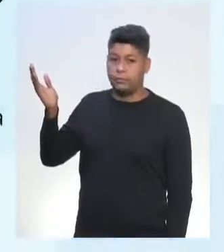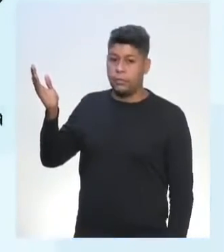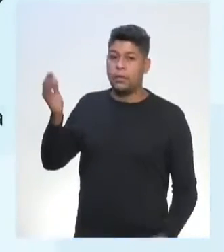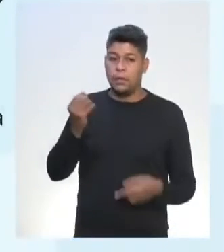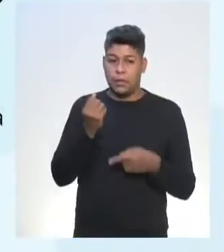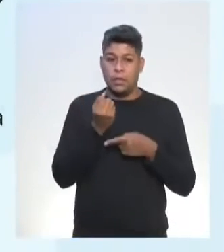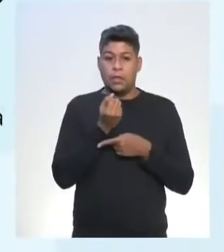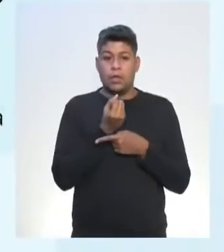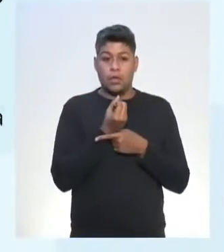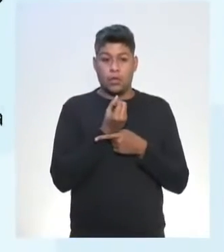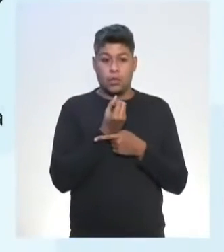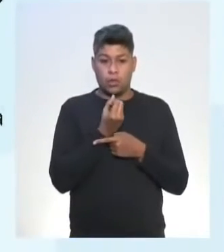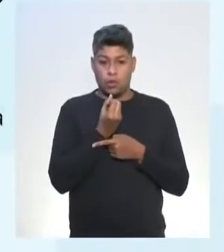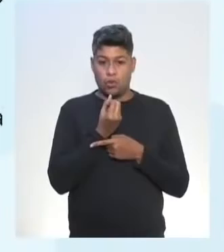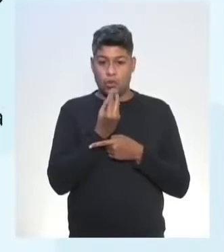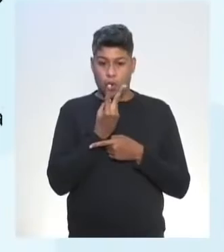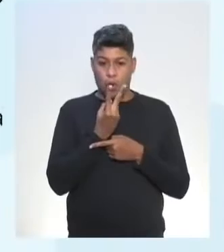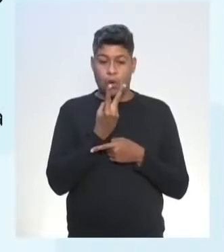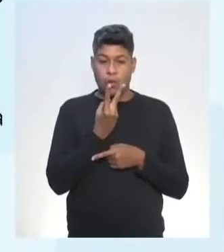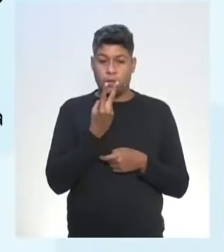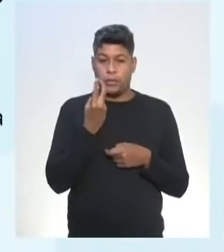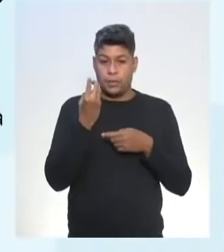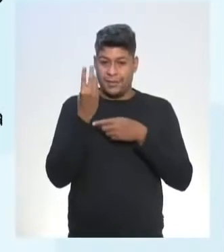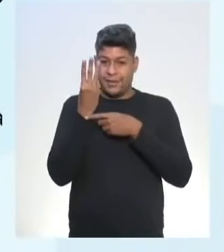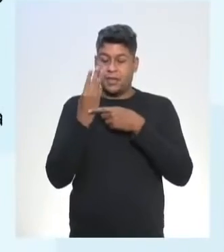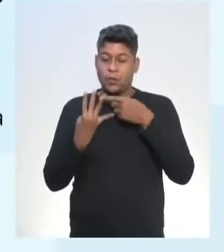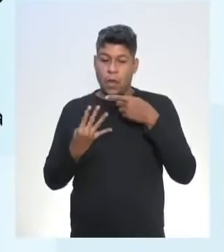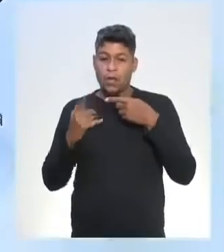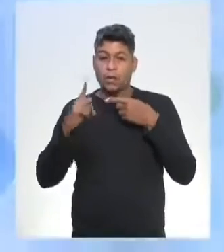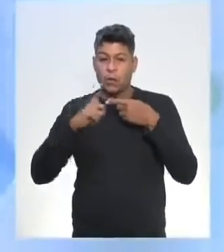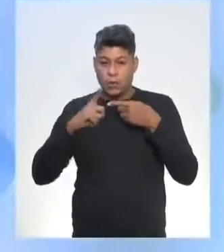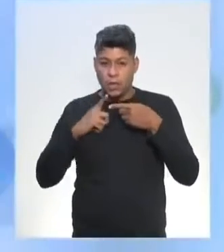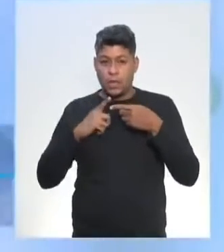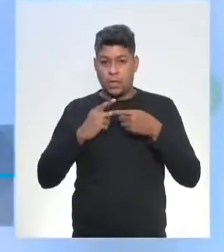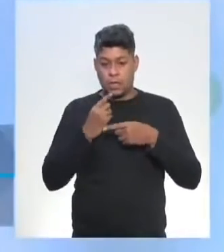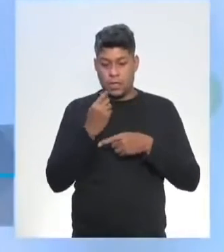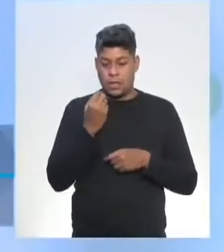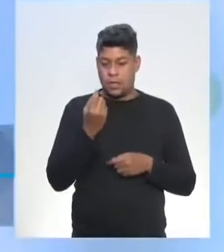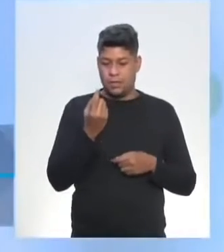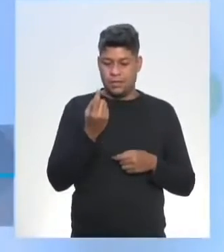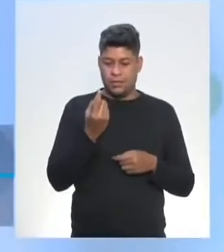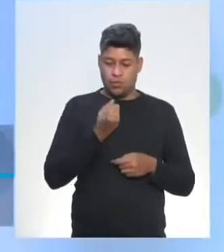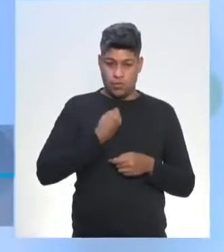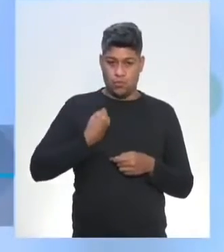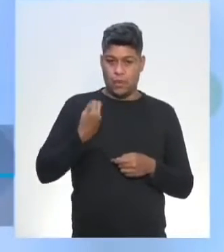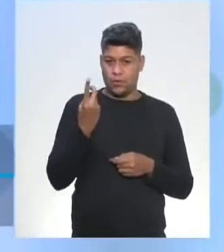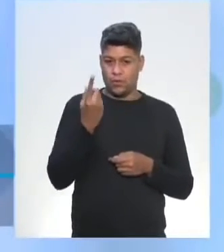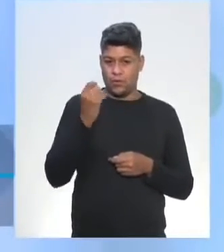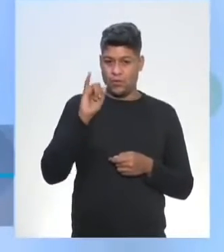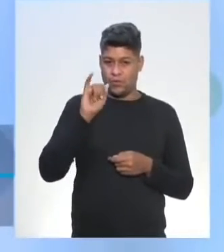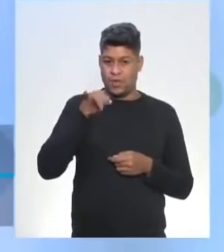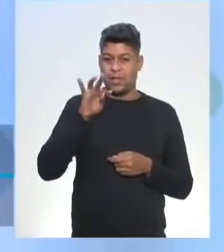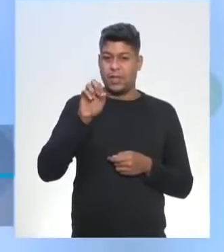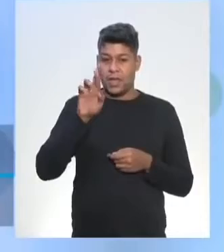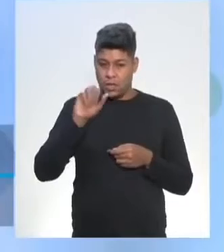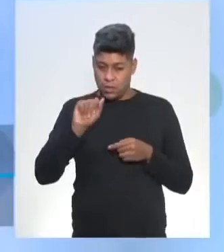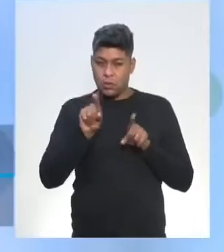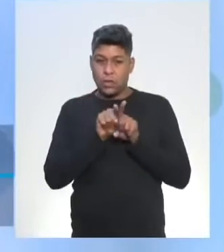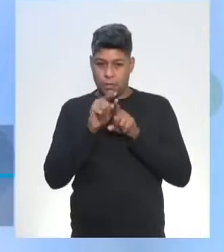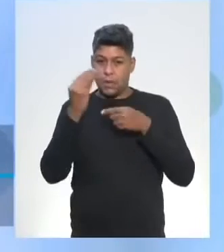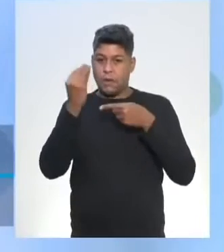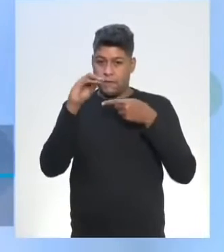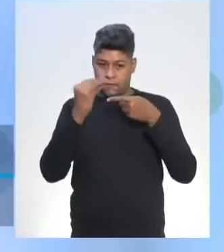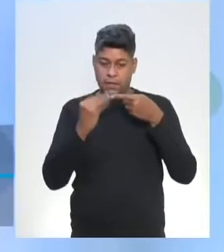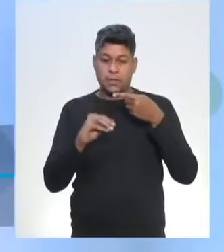inteiros e três e três quatro Você tem uma parte inteira e mais uma parte fracionária a